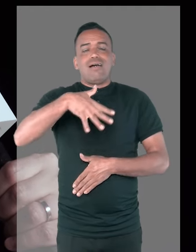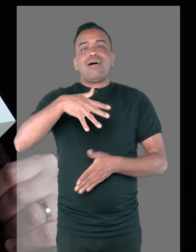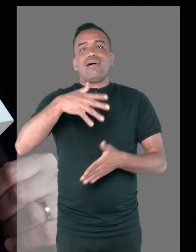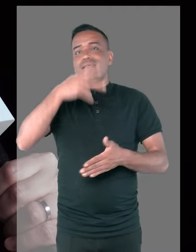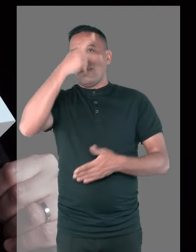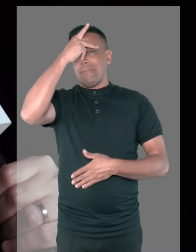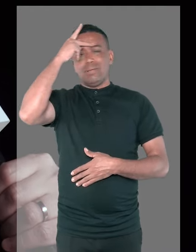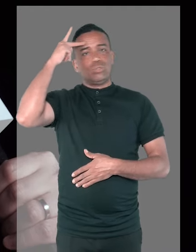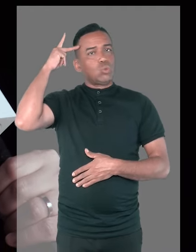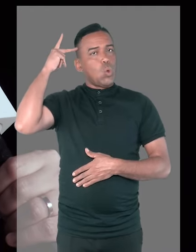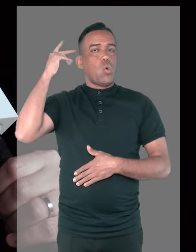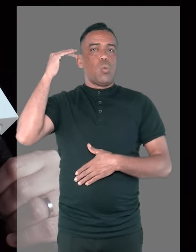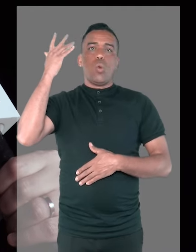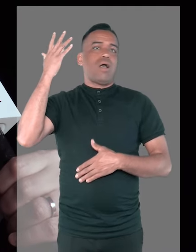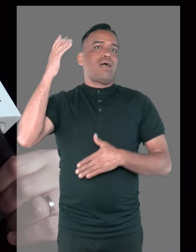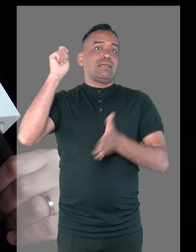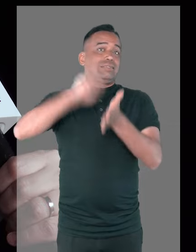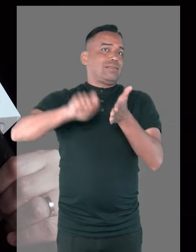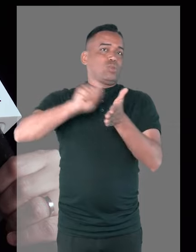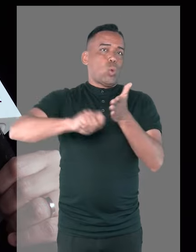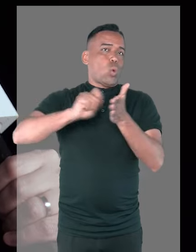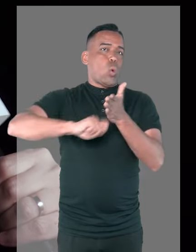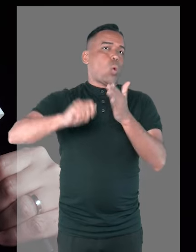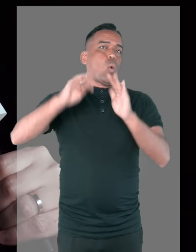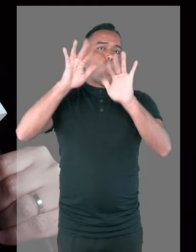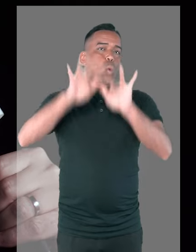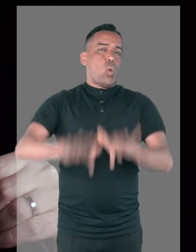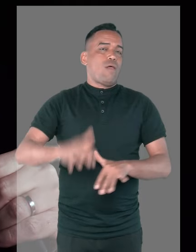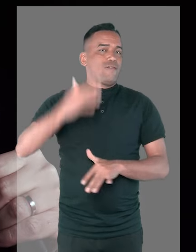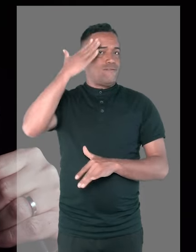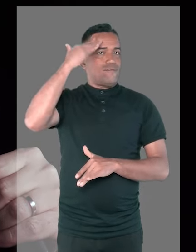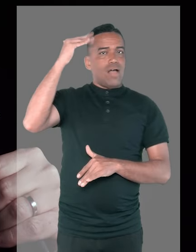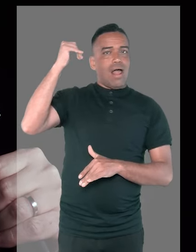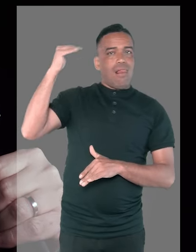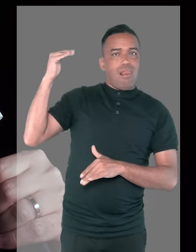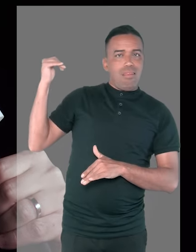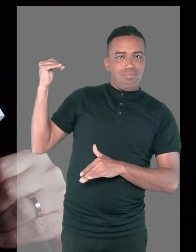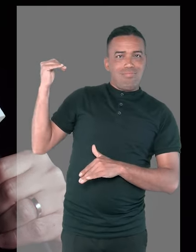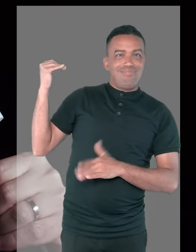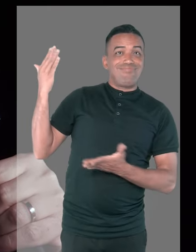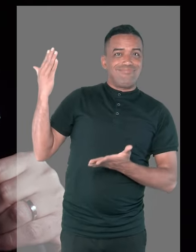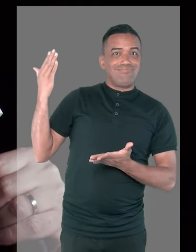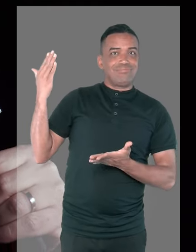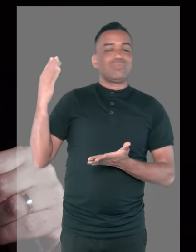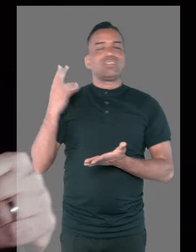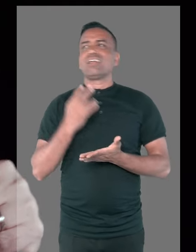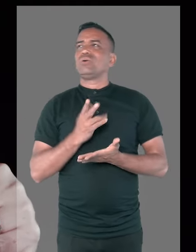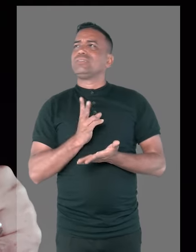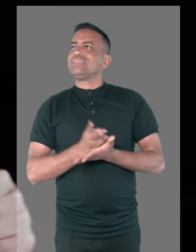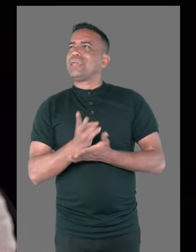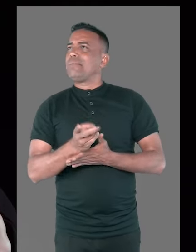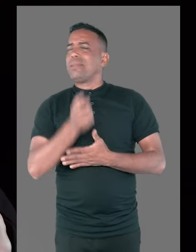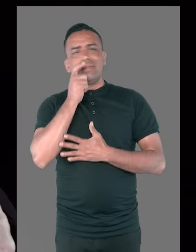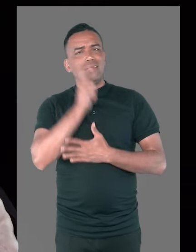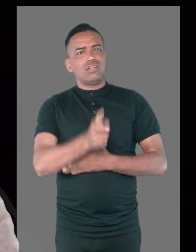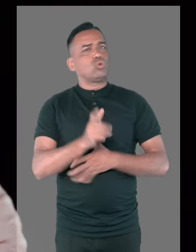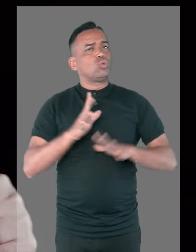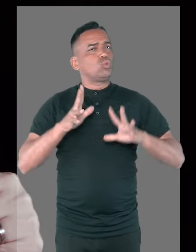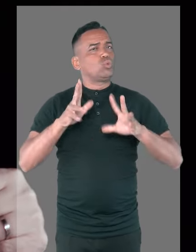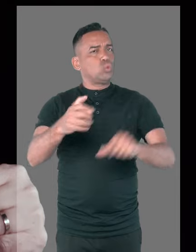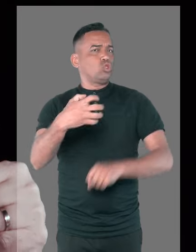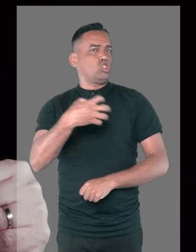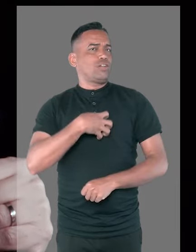escritores já célebres e históricos, né? E daí que sempre me interessou toda forma de